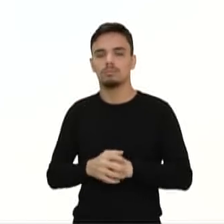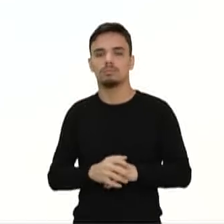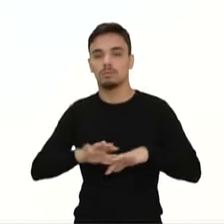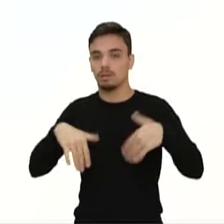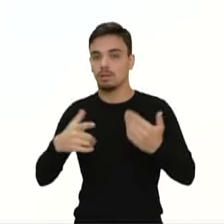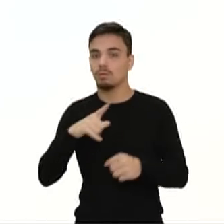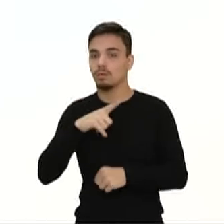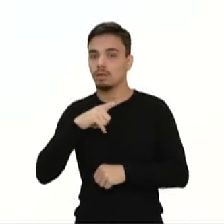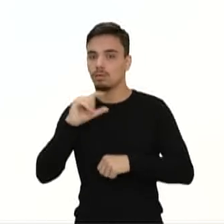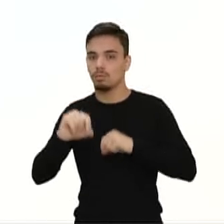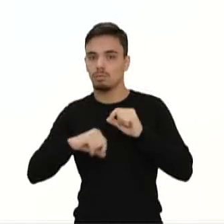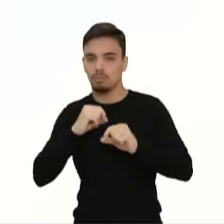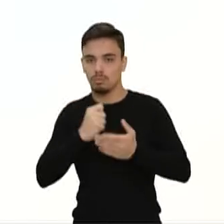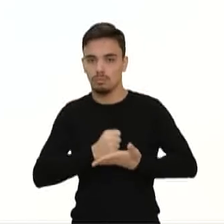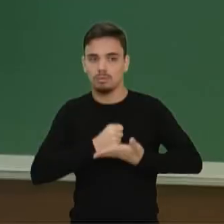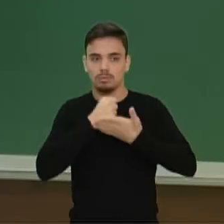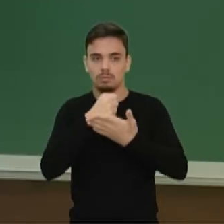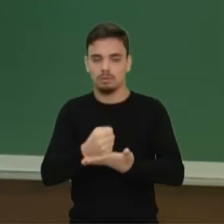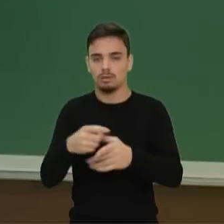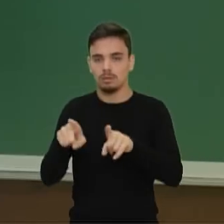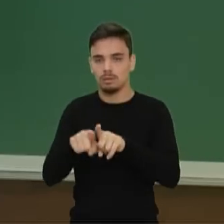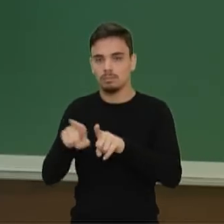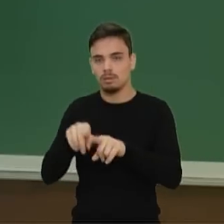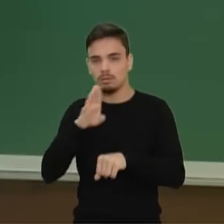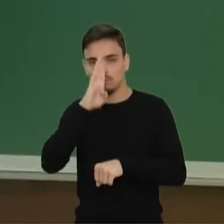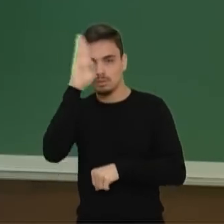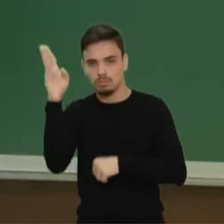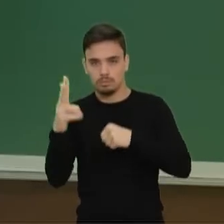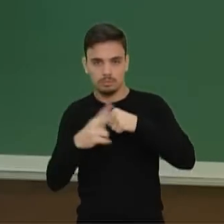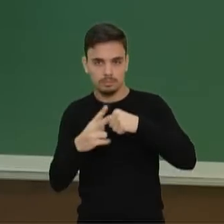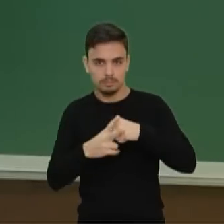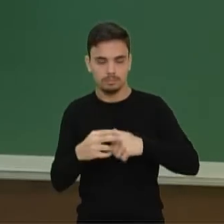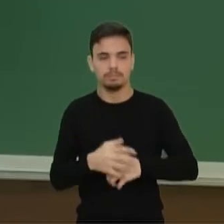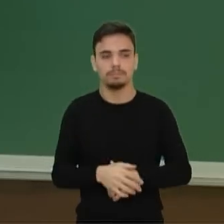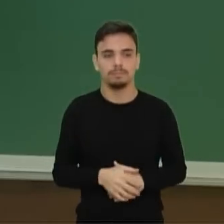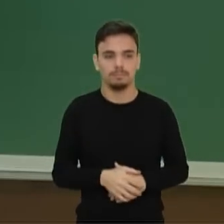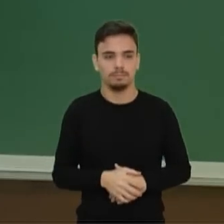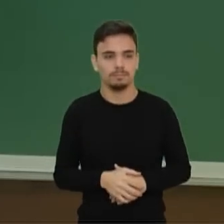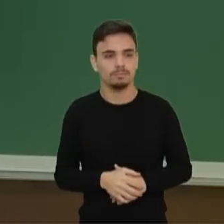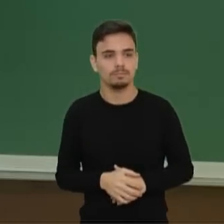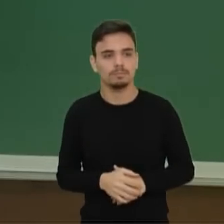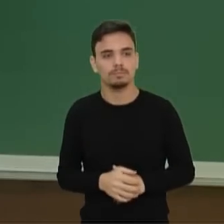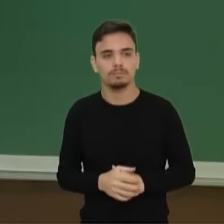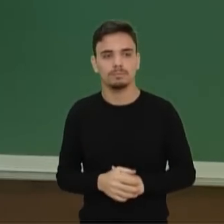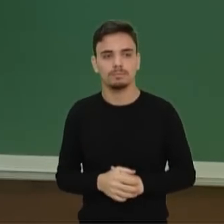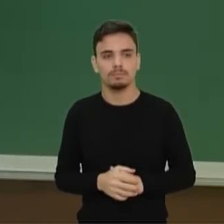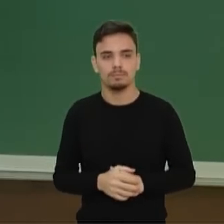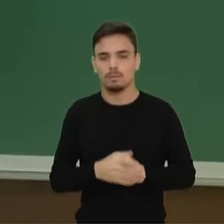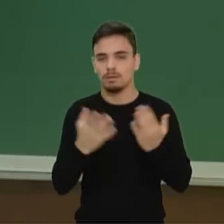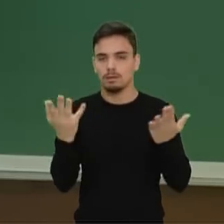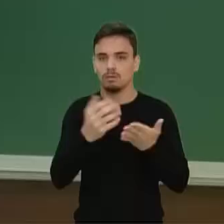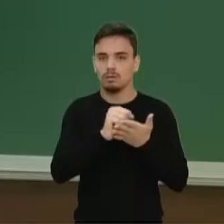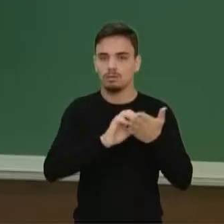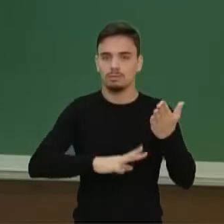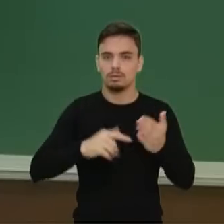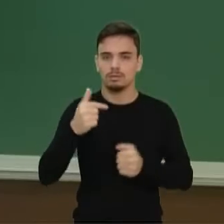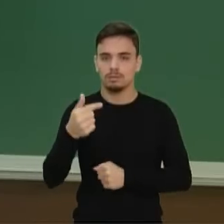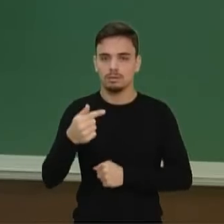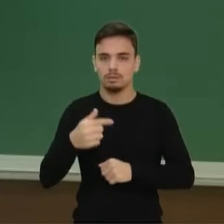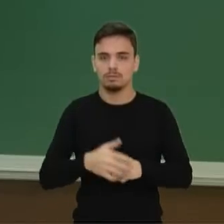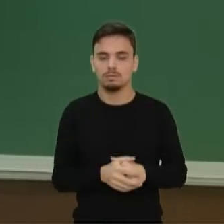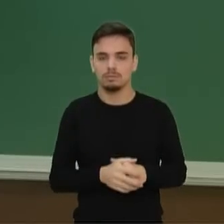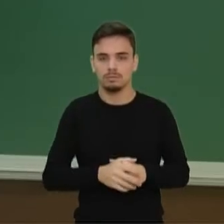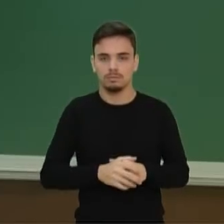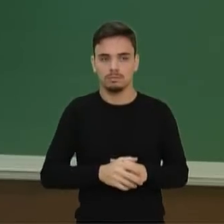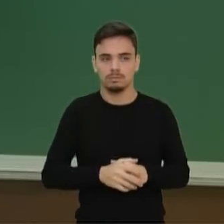temos auxiliar mais o particípio ali. Facinho, né? Muito bem. Atividade 7.